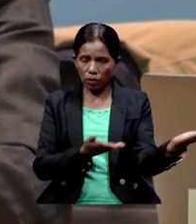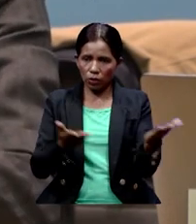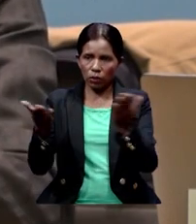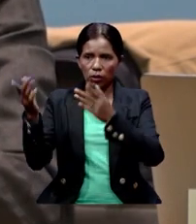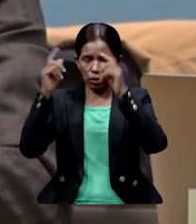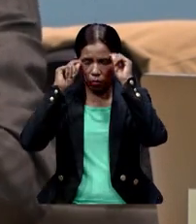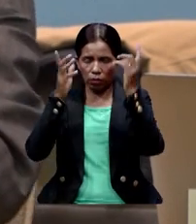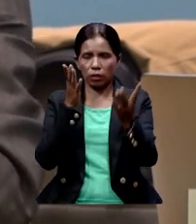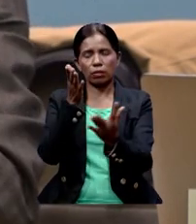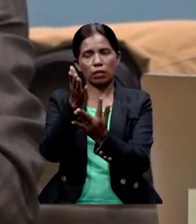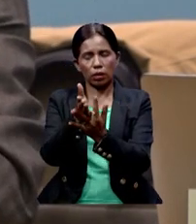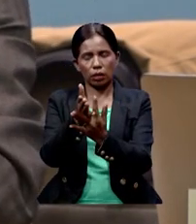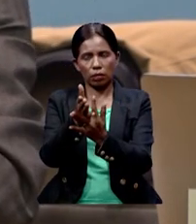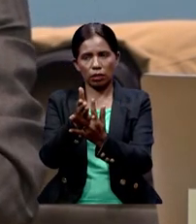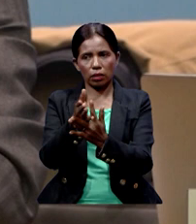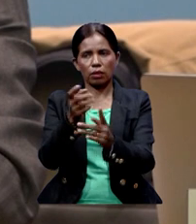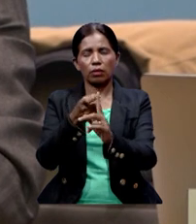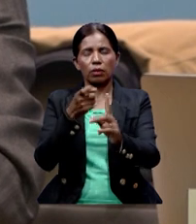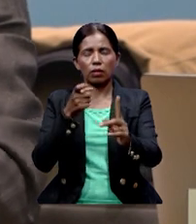who led Timor-Leste's accession